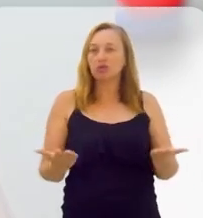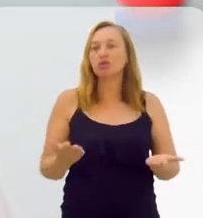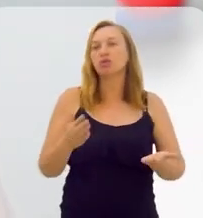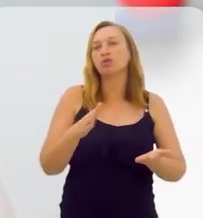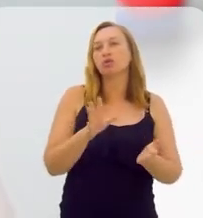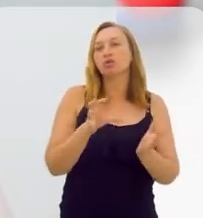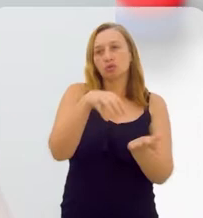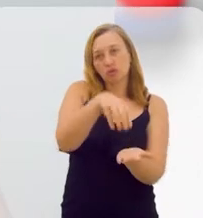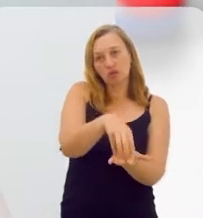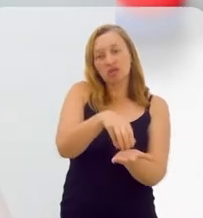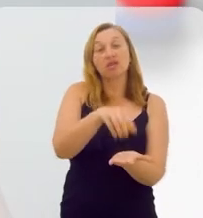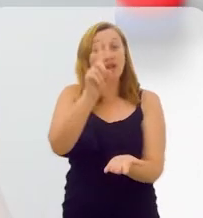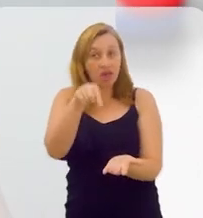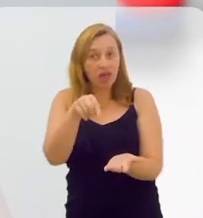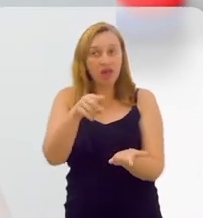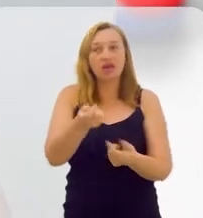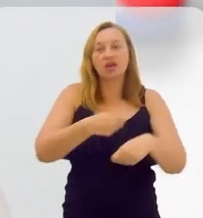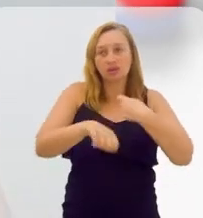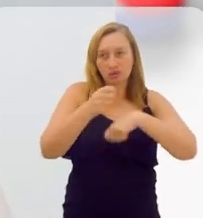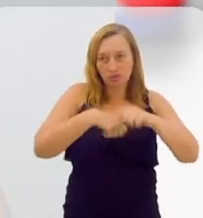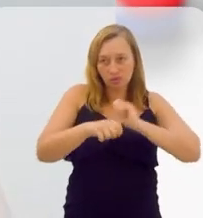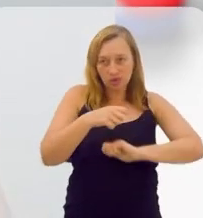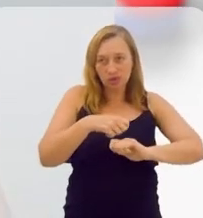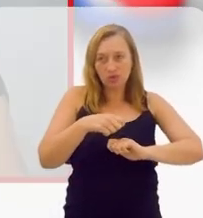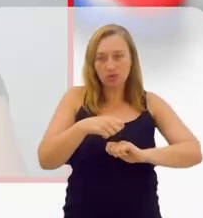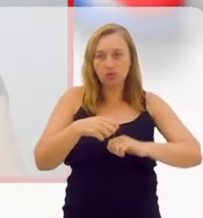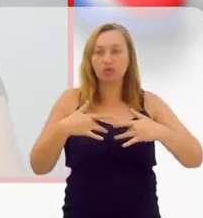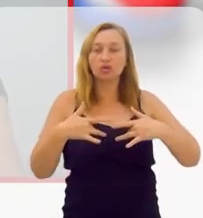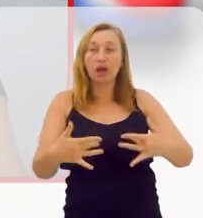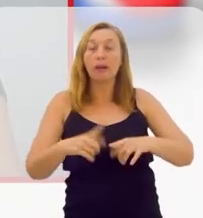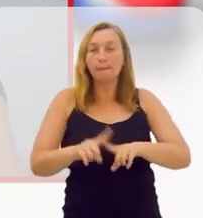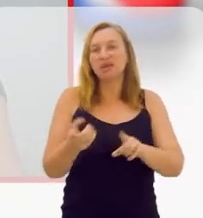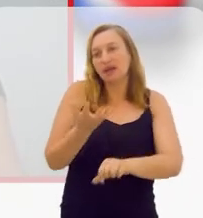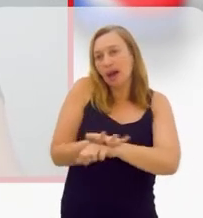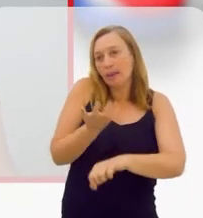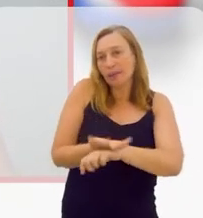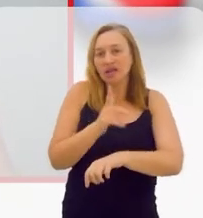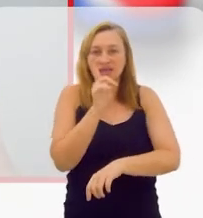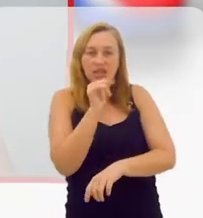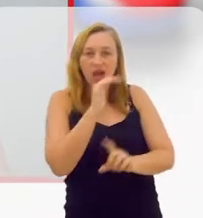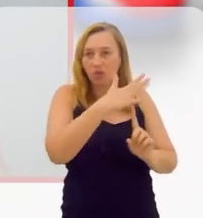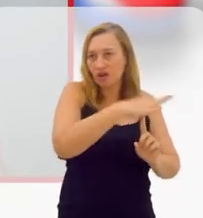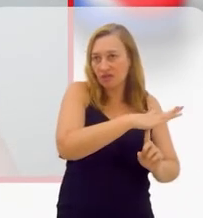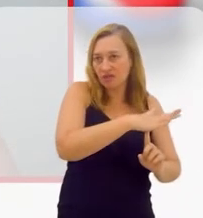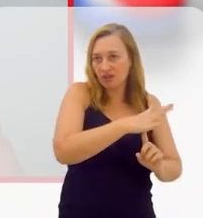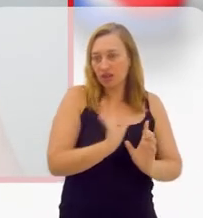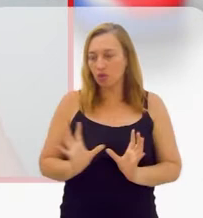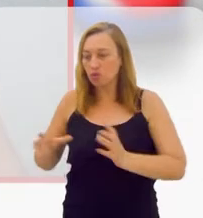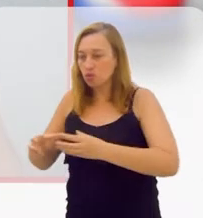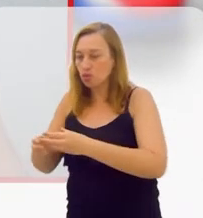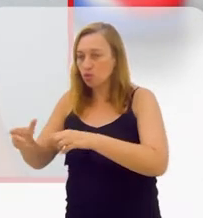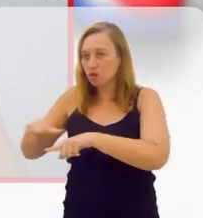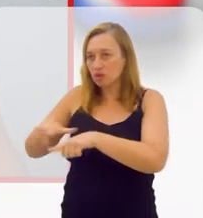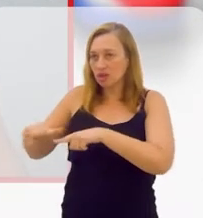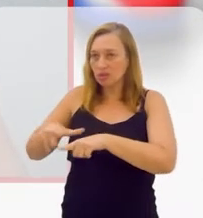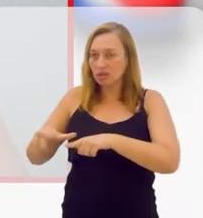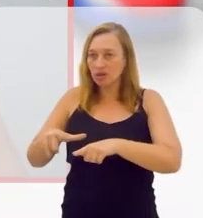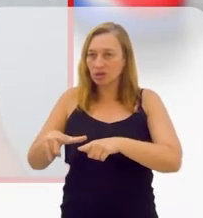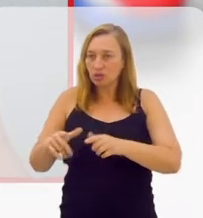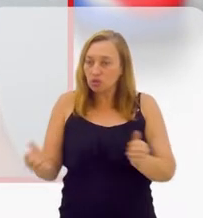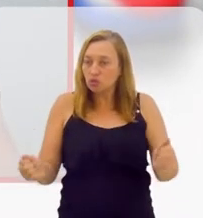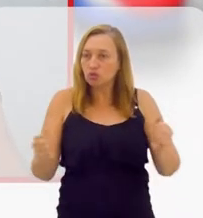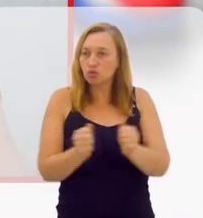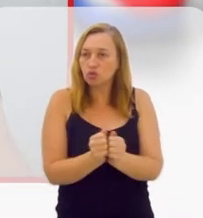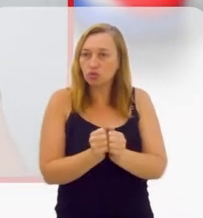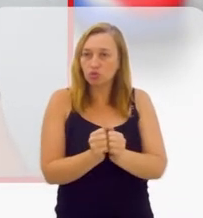Centro Paul Singer é economia solidária. Sim, mas aí a Praça das Águas, a feira, e o grupo de trabalho